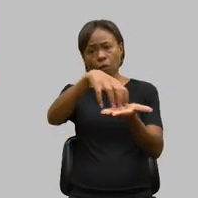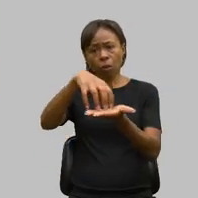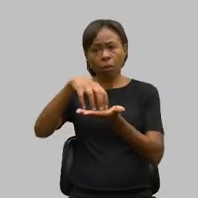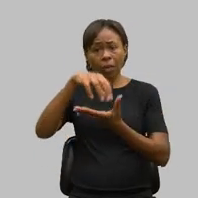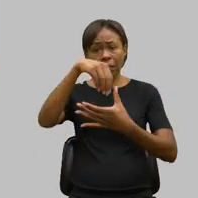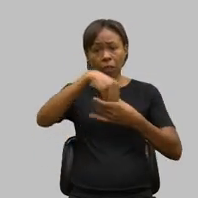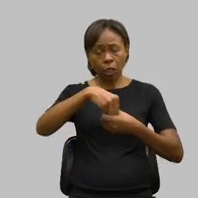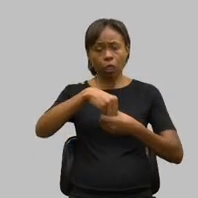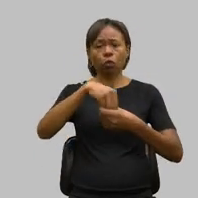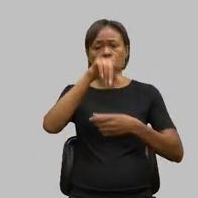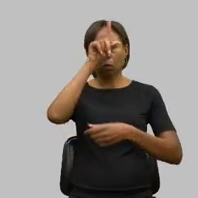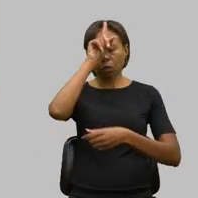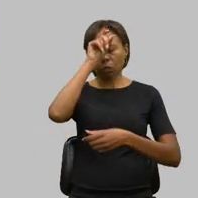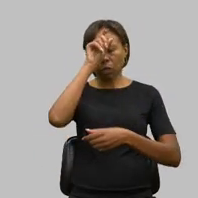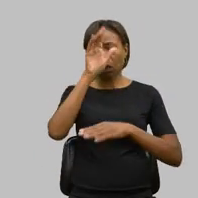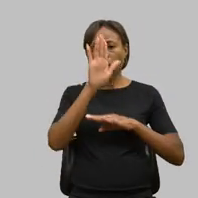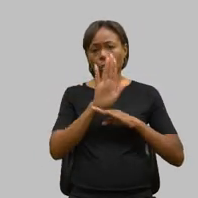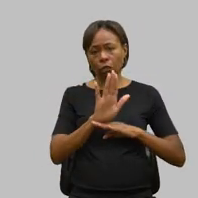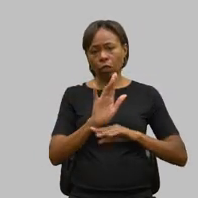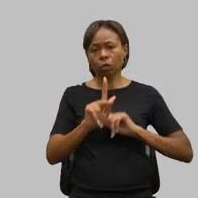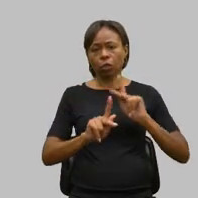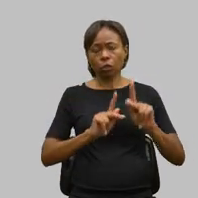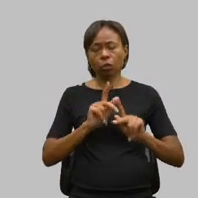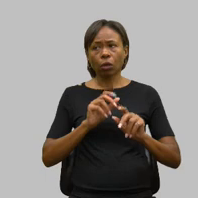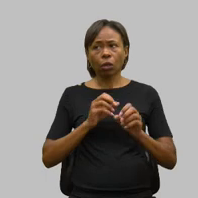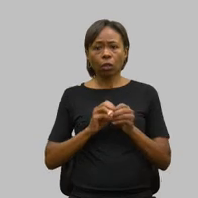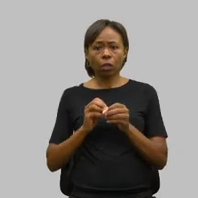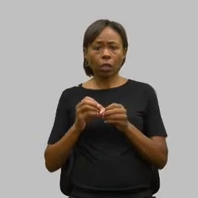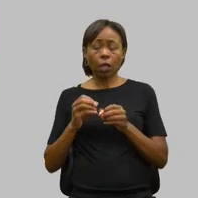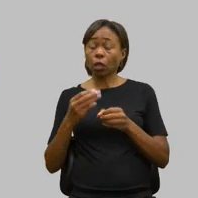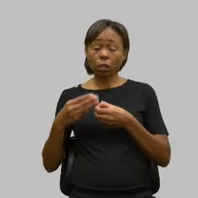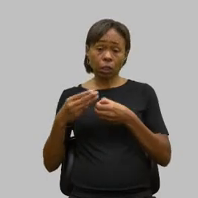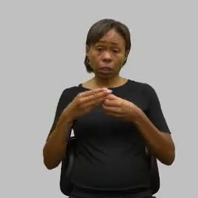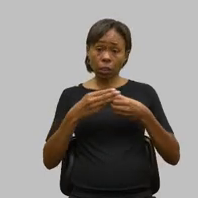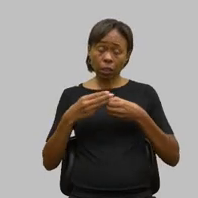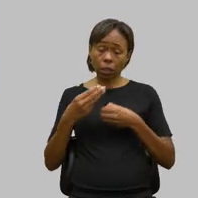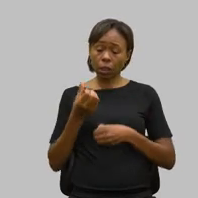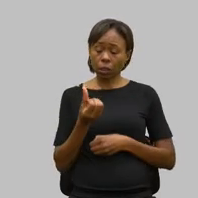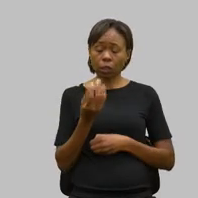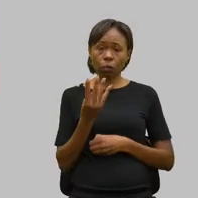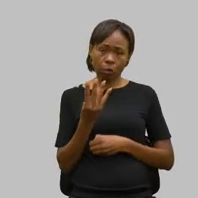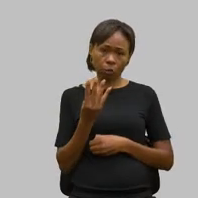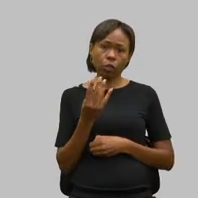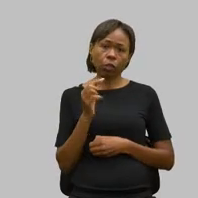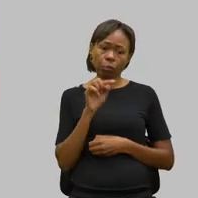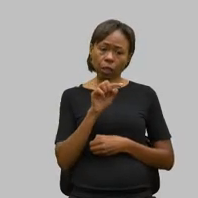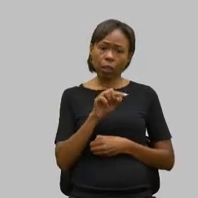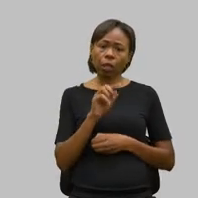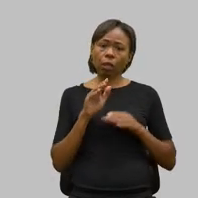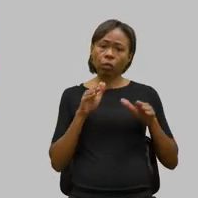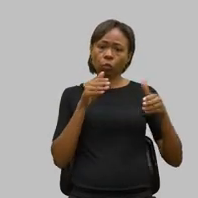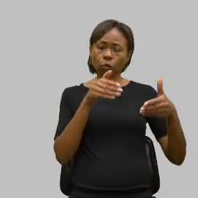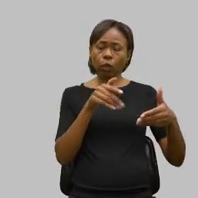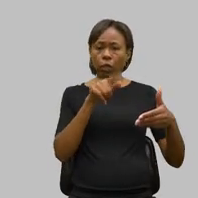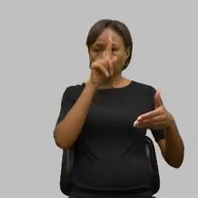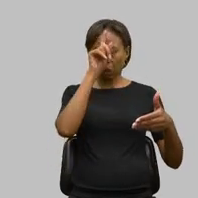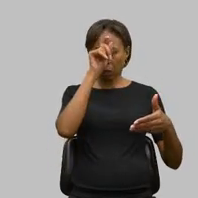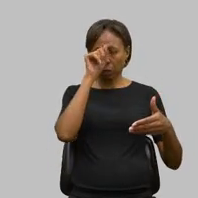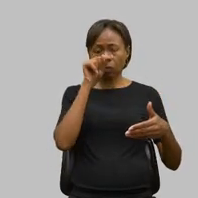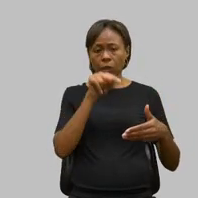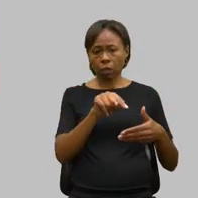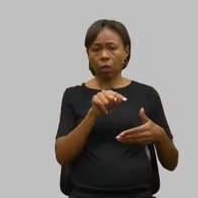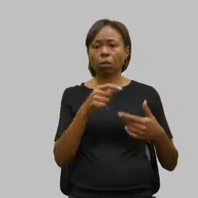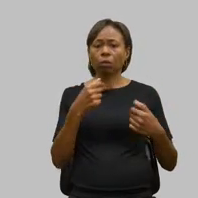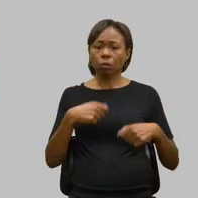comunidade da nossa região. São 64 municípios que são atendidos por aquele hospital. Então, é extremamente importante que nós não só tenhamos